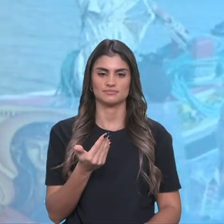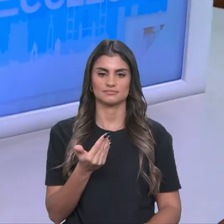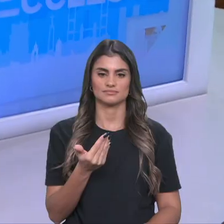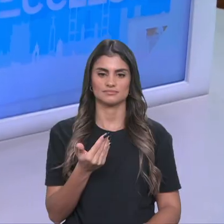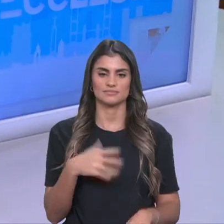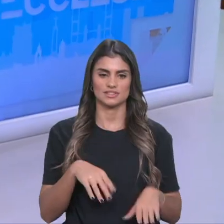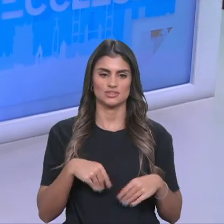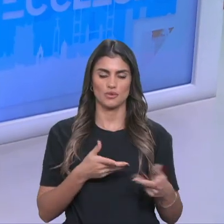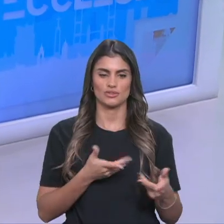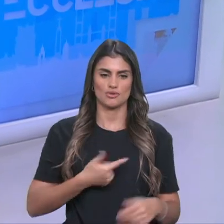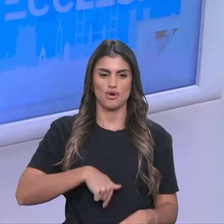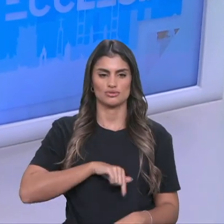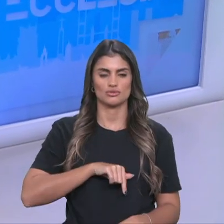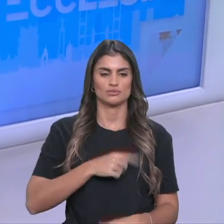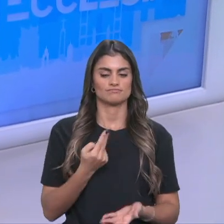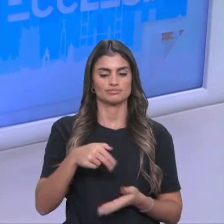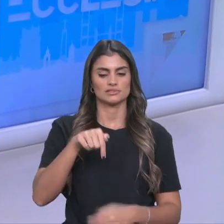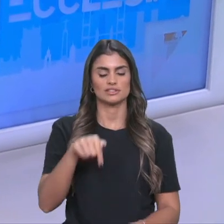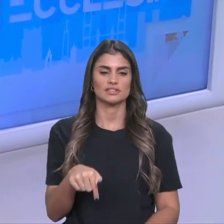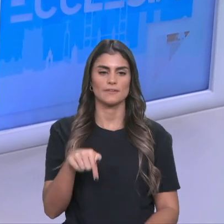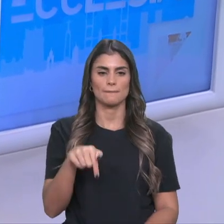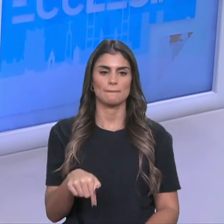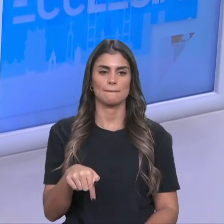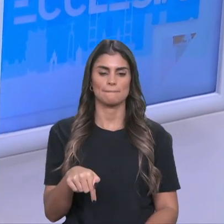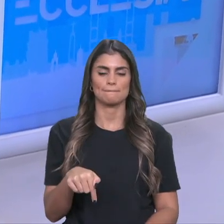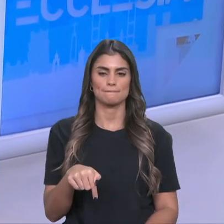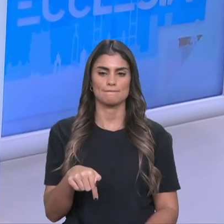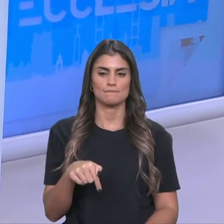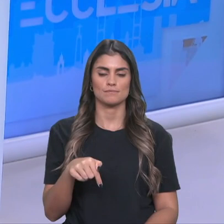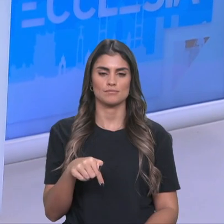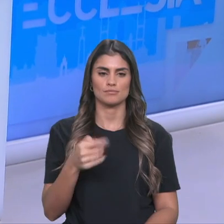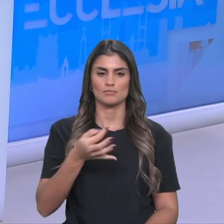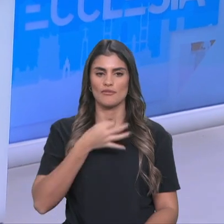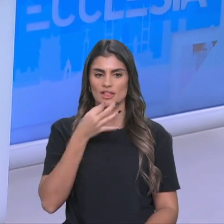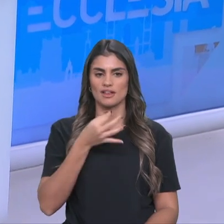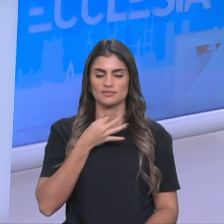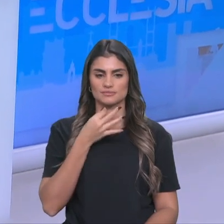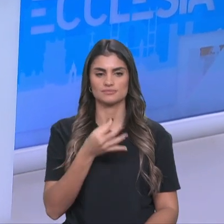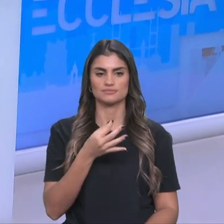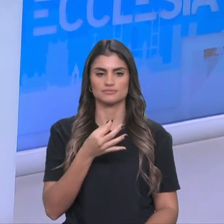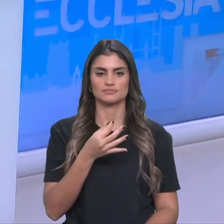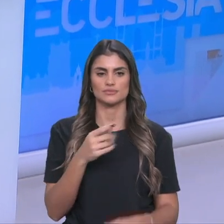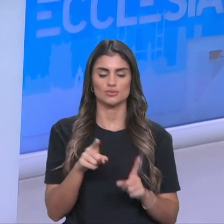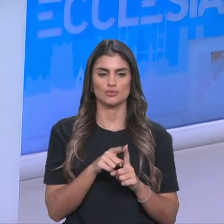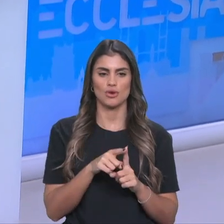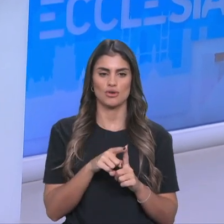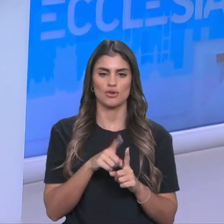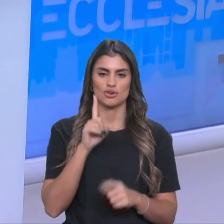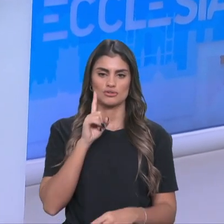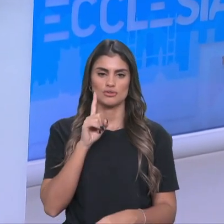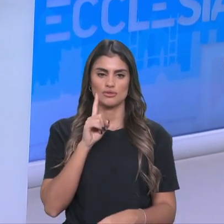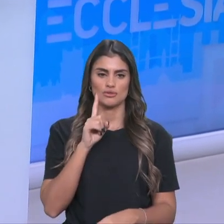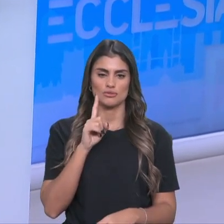ter aceito o nosso convite, estar aqui também no nosso estúdio para nos falar, ao fim e ao cabo, uma experiência pessoal. É disso que se